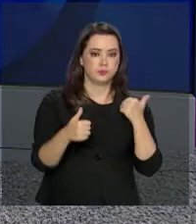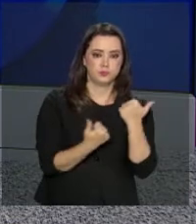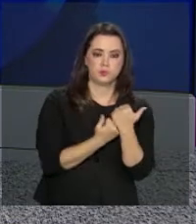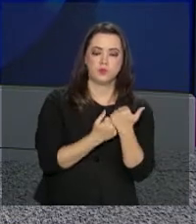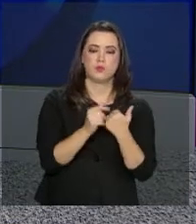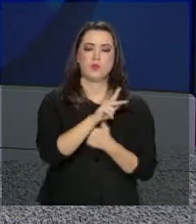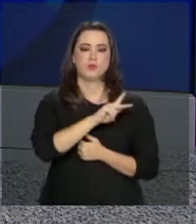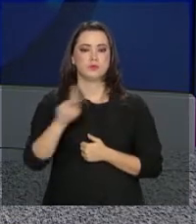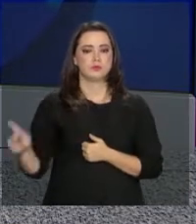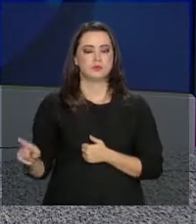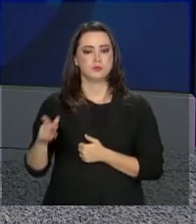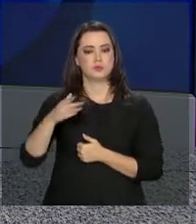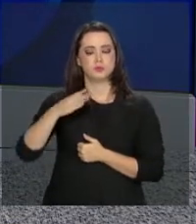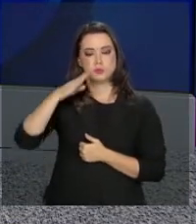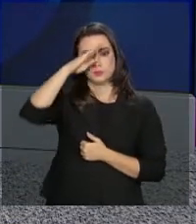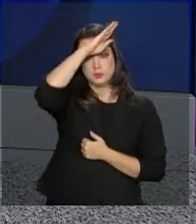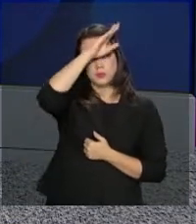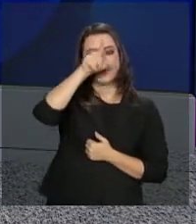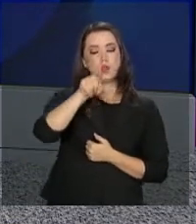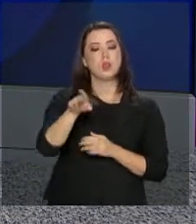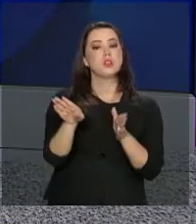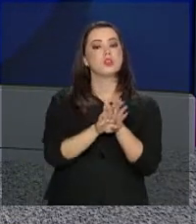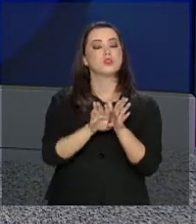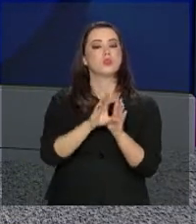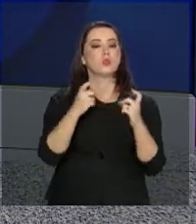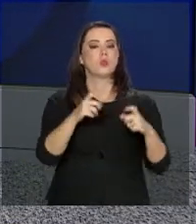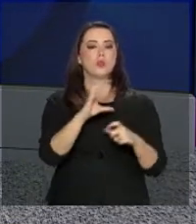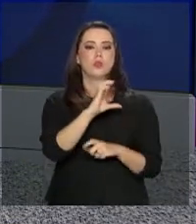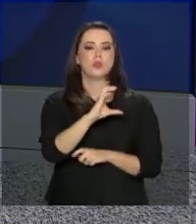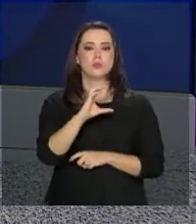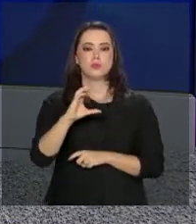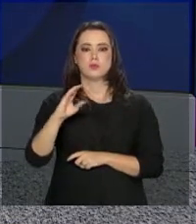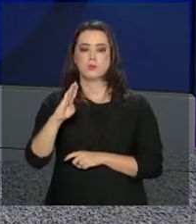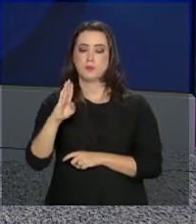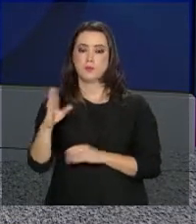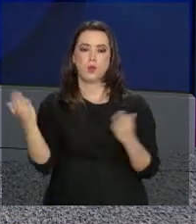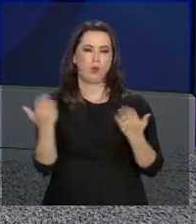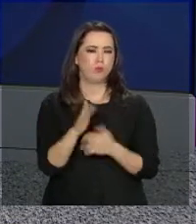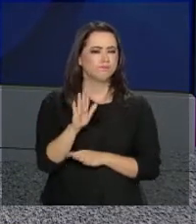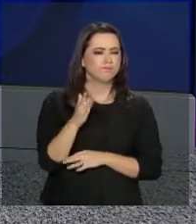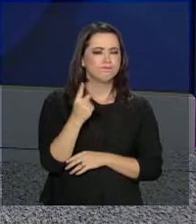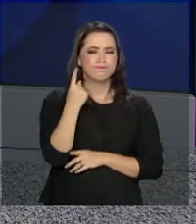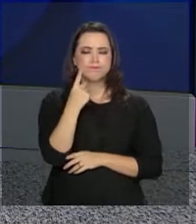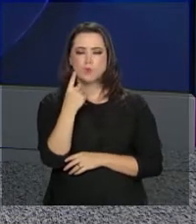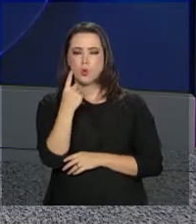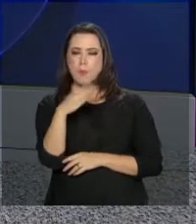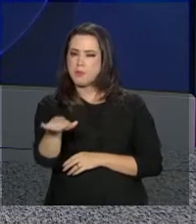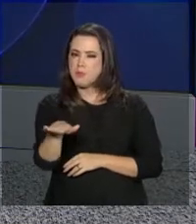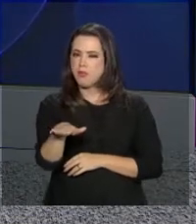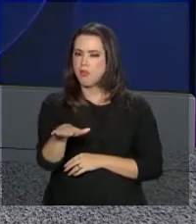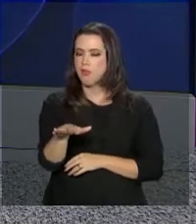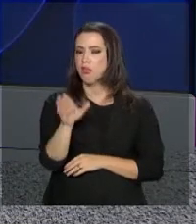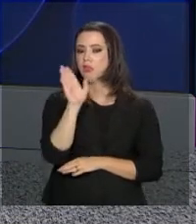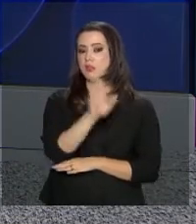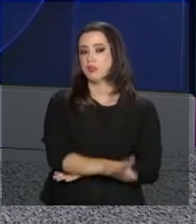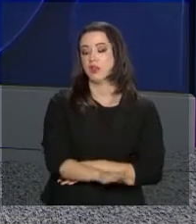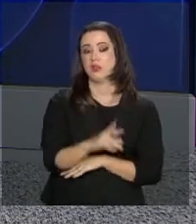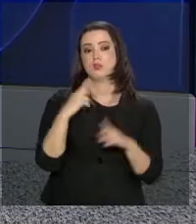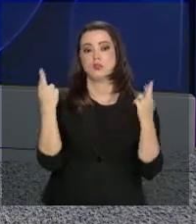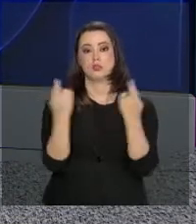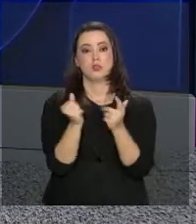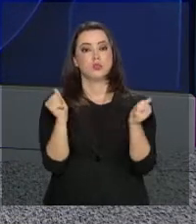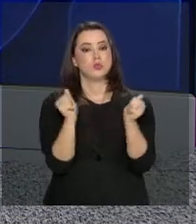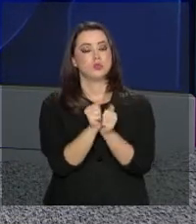de transição o presidente eleito jair bolsonaro chegou ao ccbb hoje por volta de uma e meia da tarde ele se reuniu com o